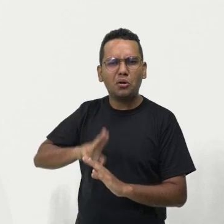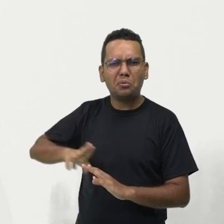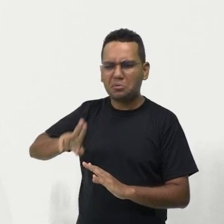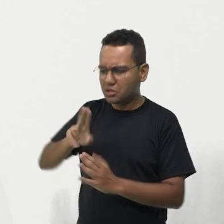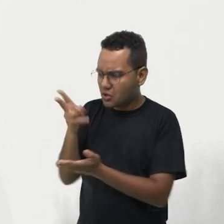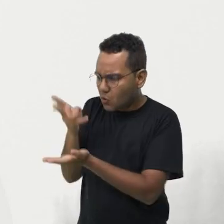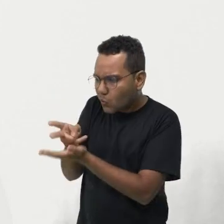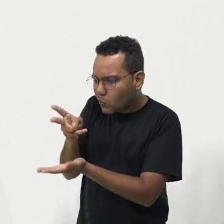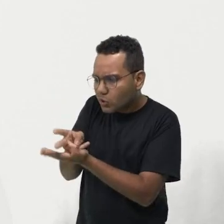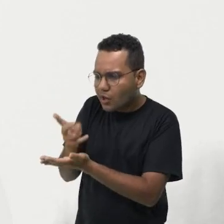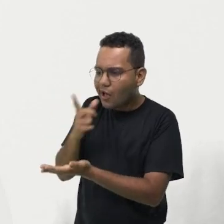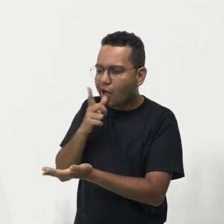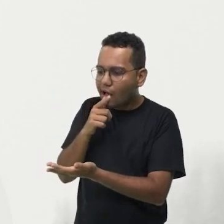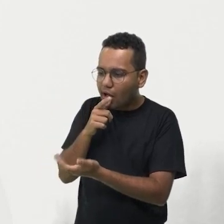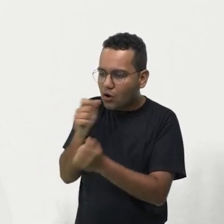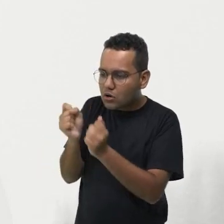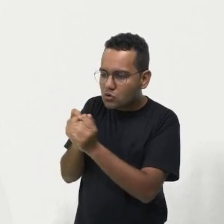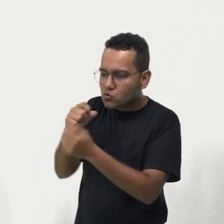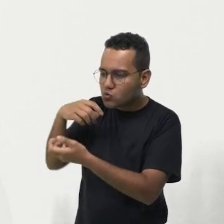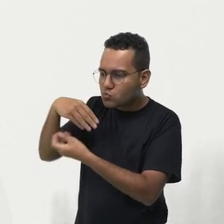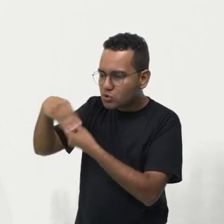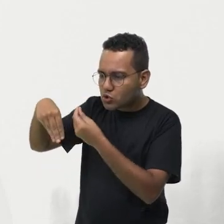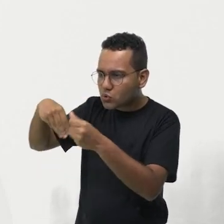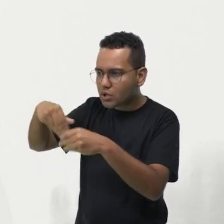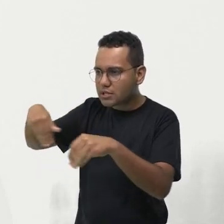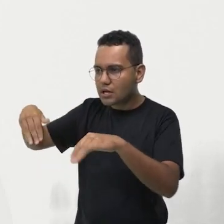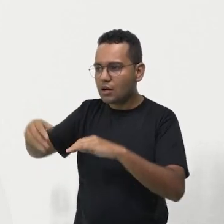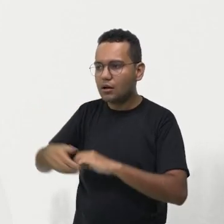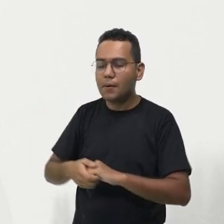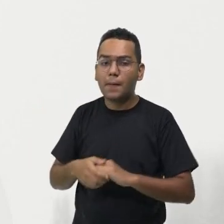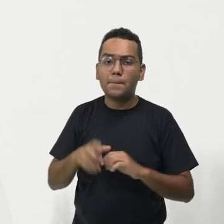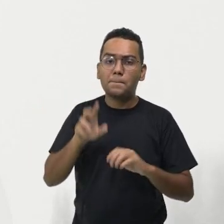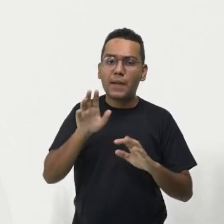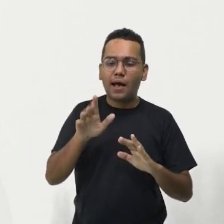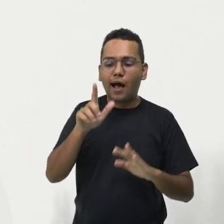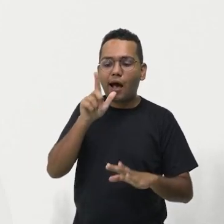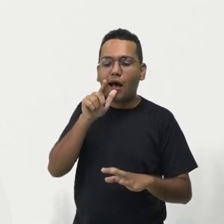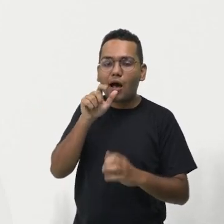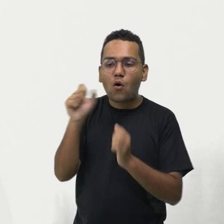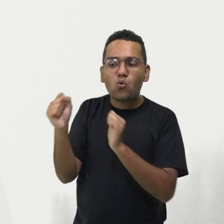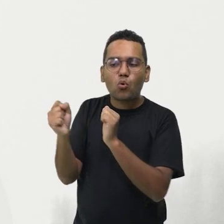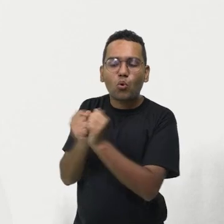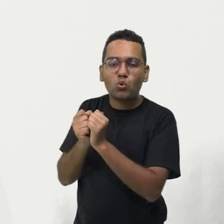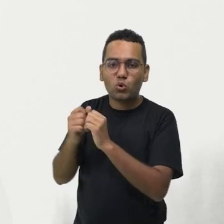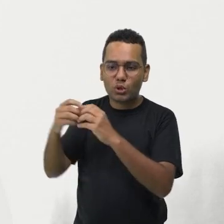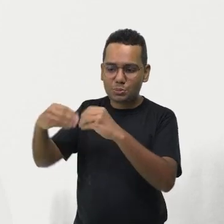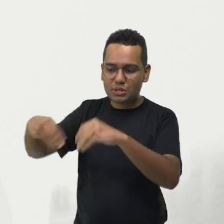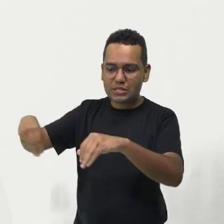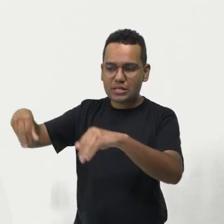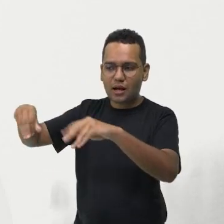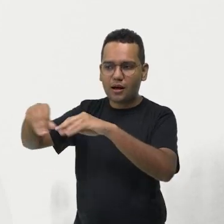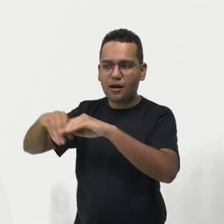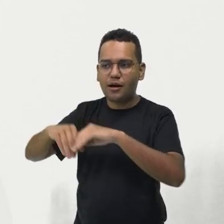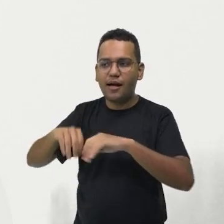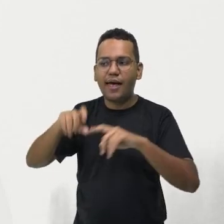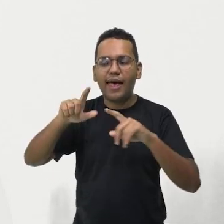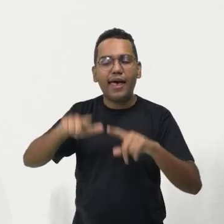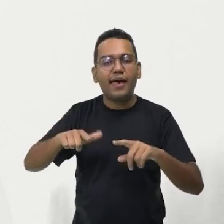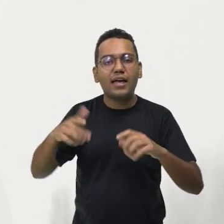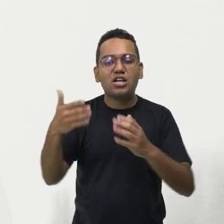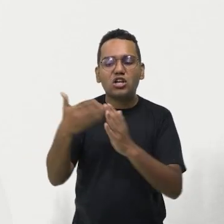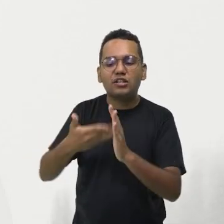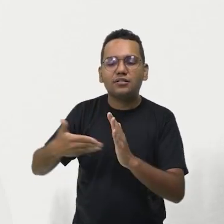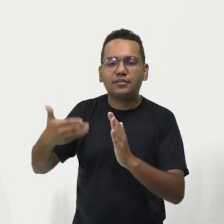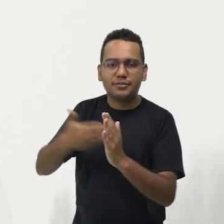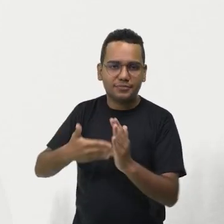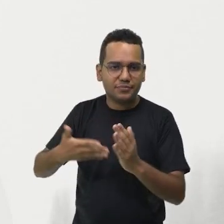essa palavra na minha paráfrase. Eu utilizei com sal. É um meio que dispersa.